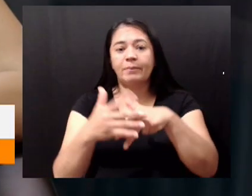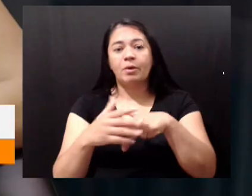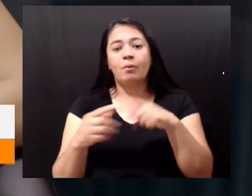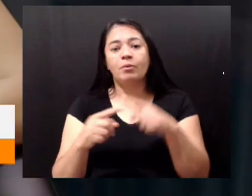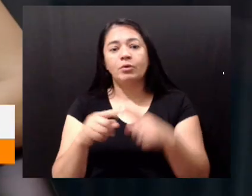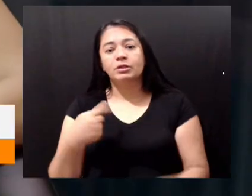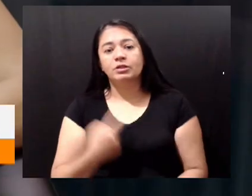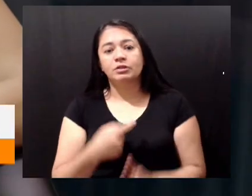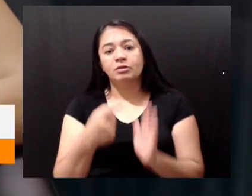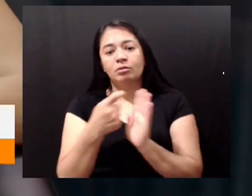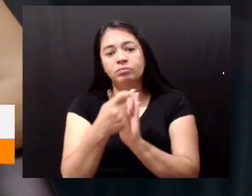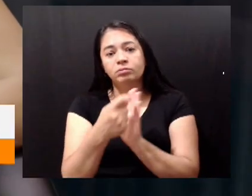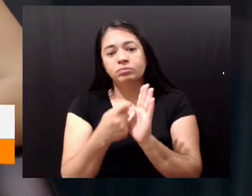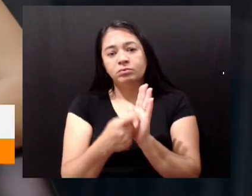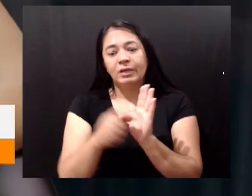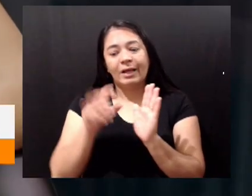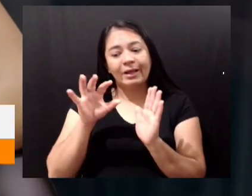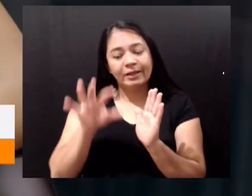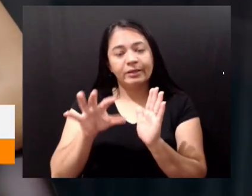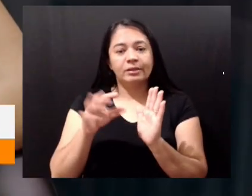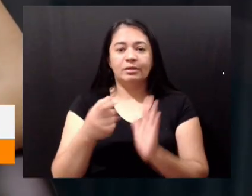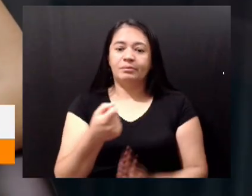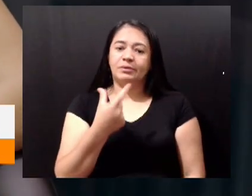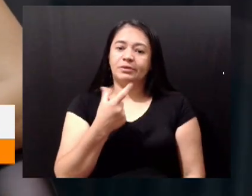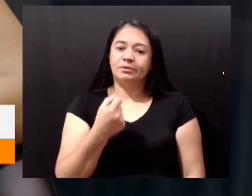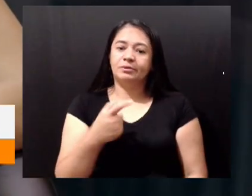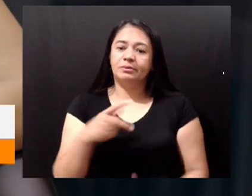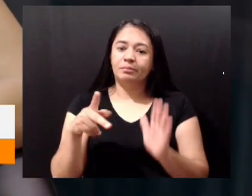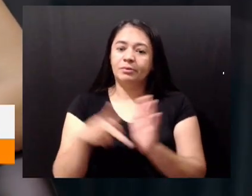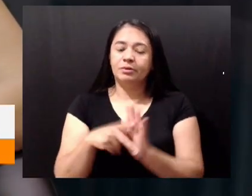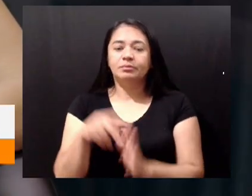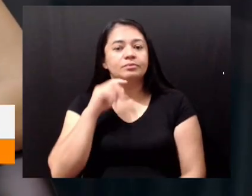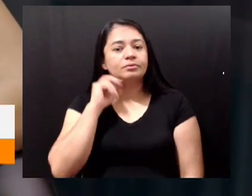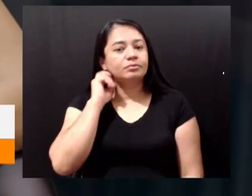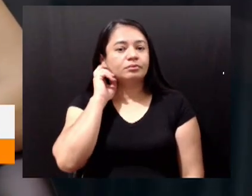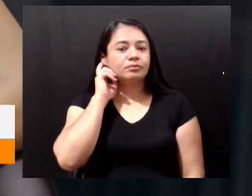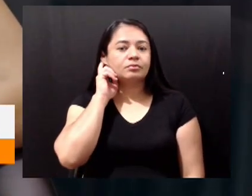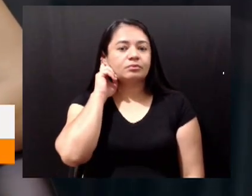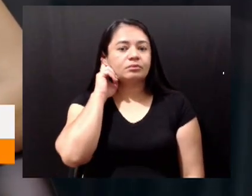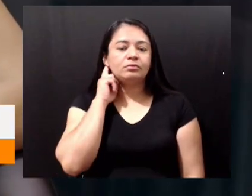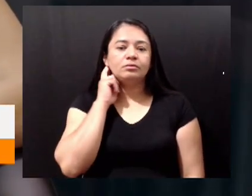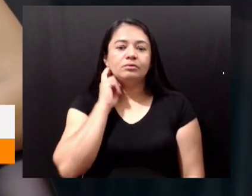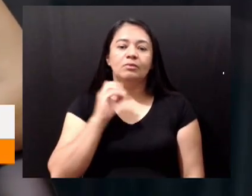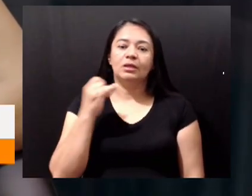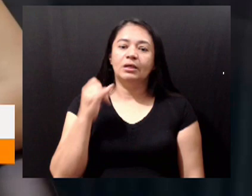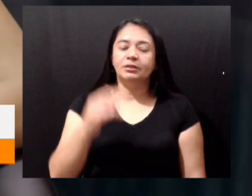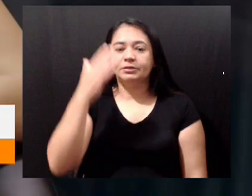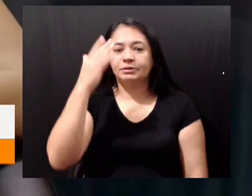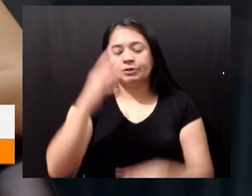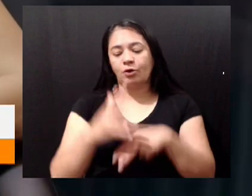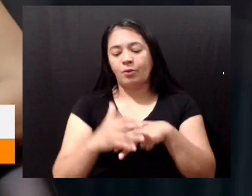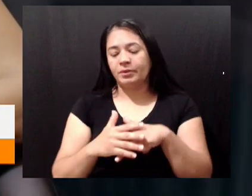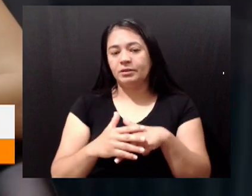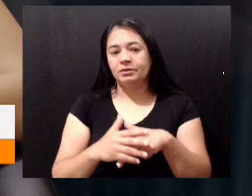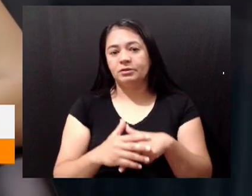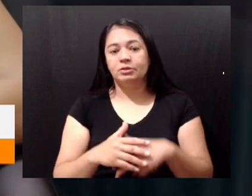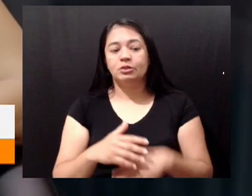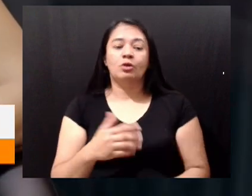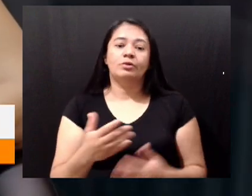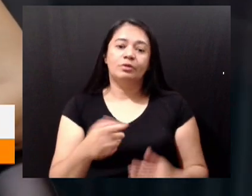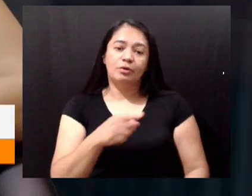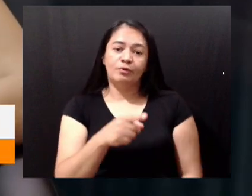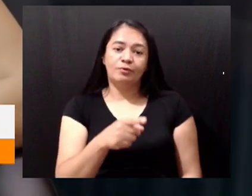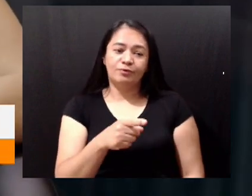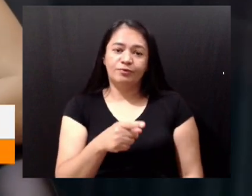prescrevendo aquela medicação específica para ele, né. Então quando o paciente chega para mim, eu falo: "Olha, você não